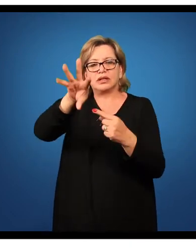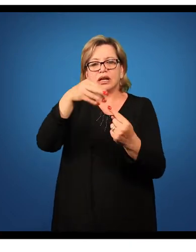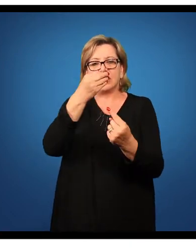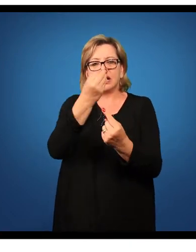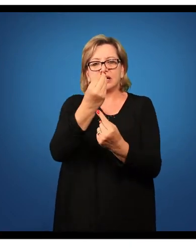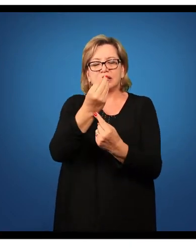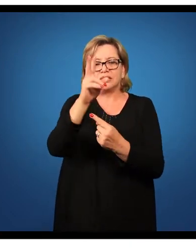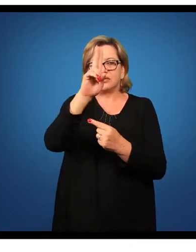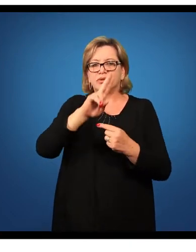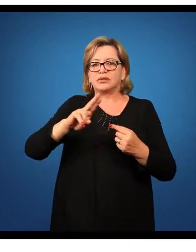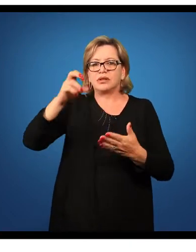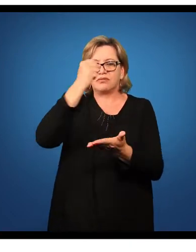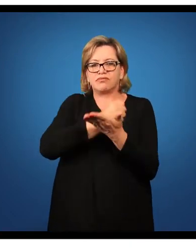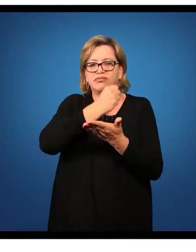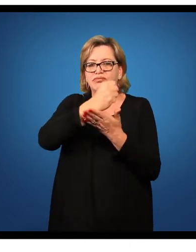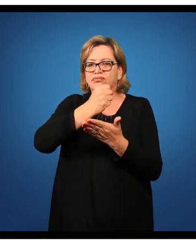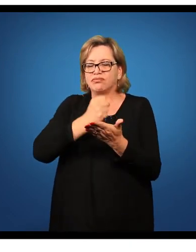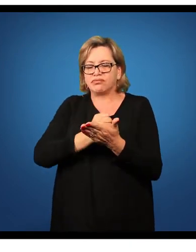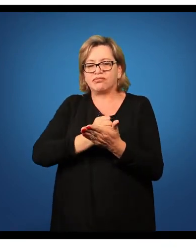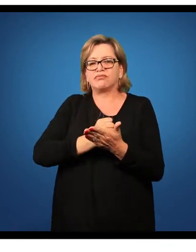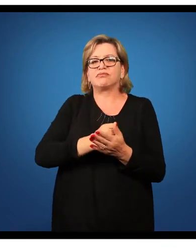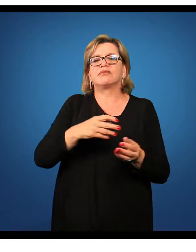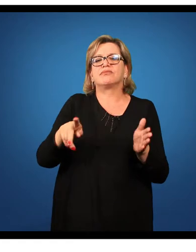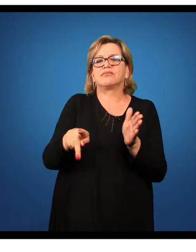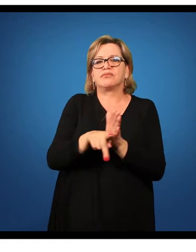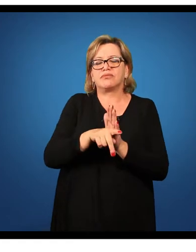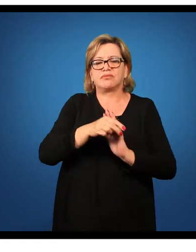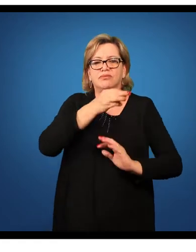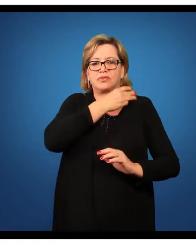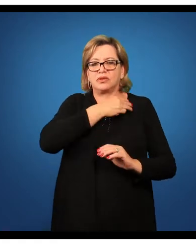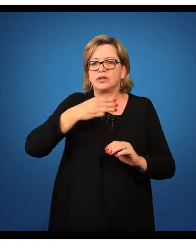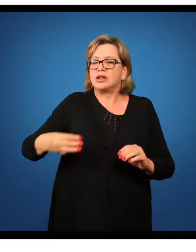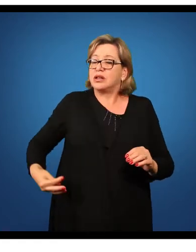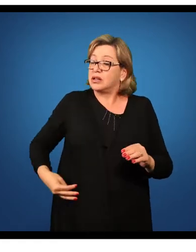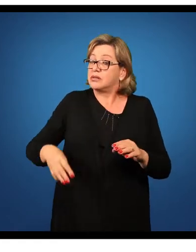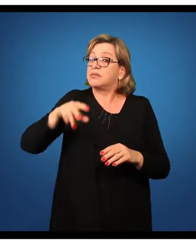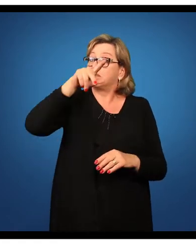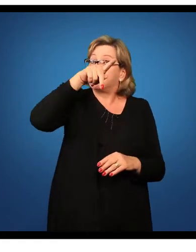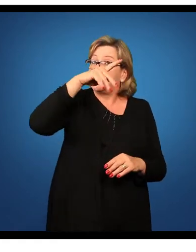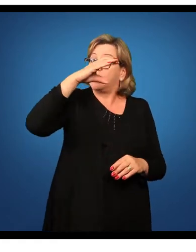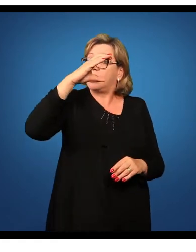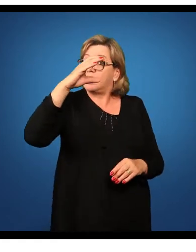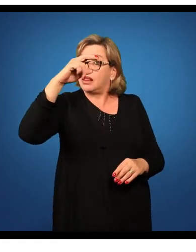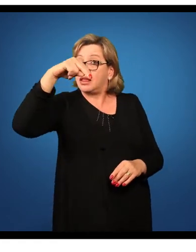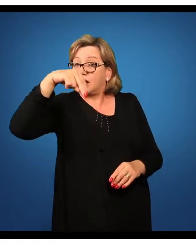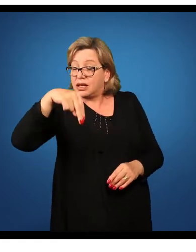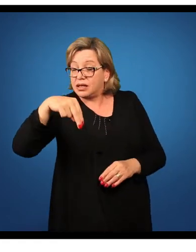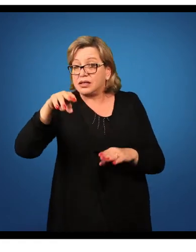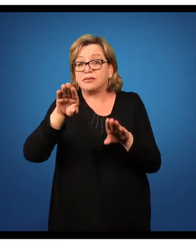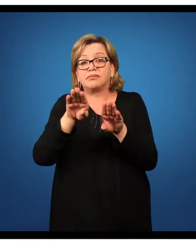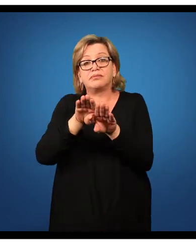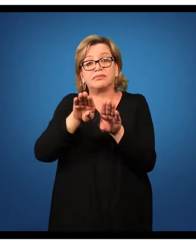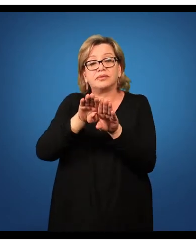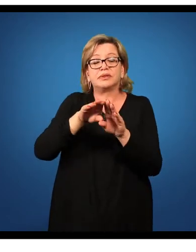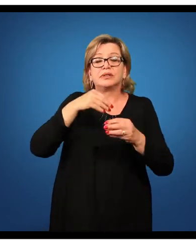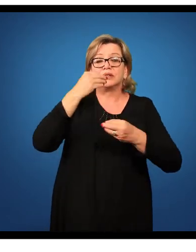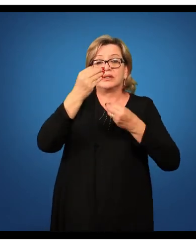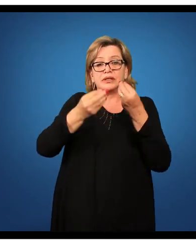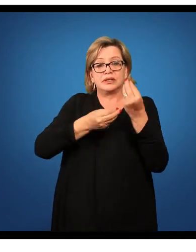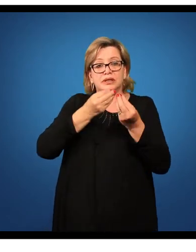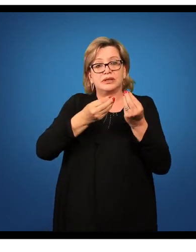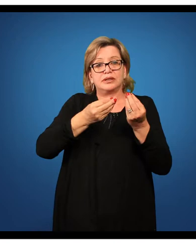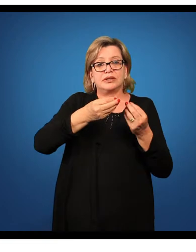oficiais é principalmente a partir dos pcns dos parâmetros curriculares nacionais e